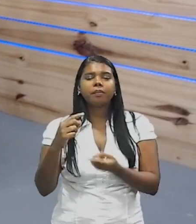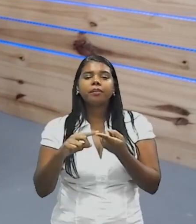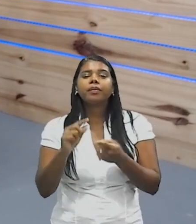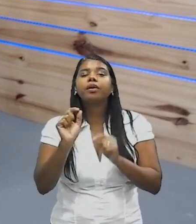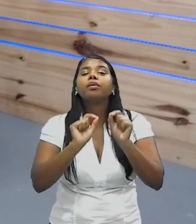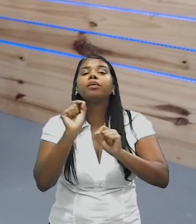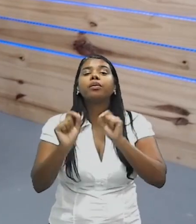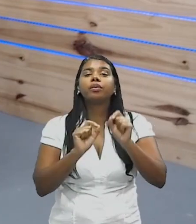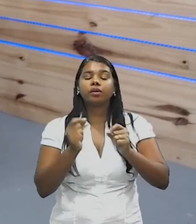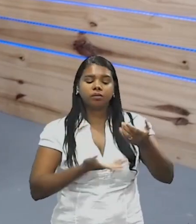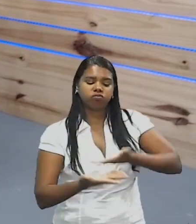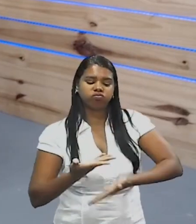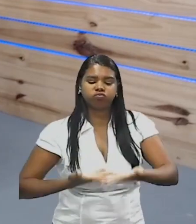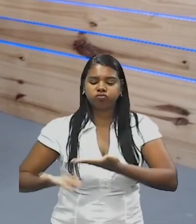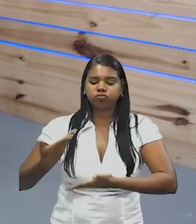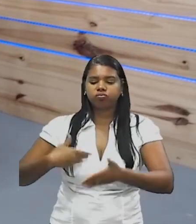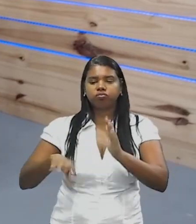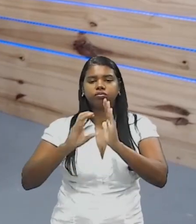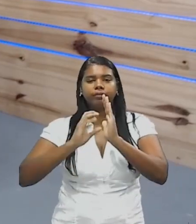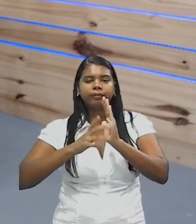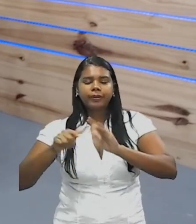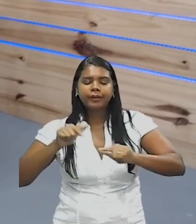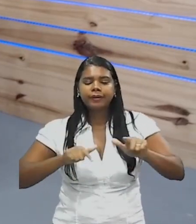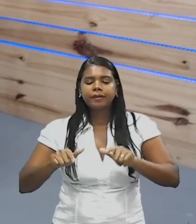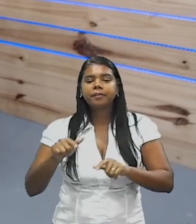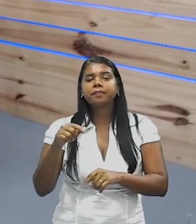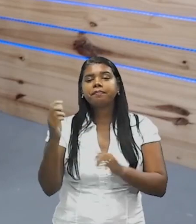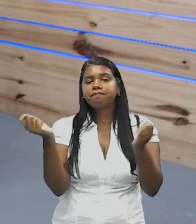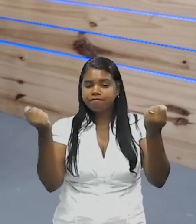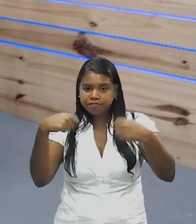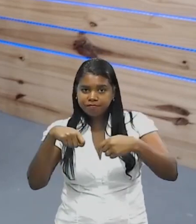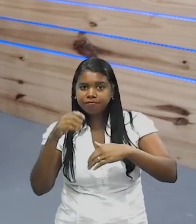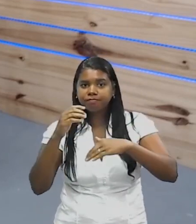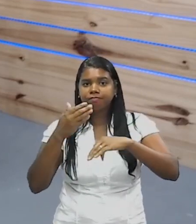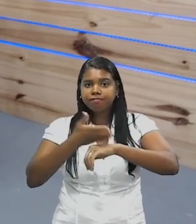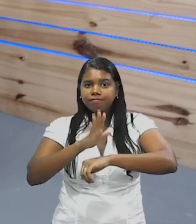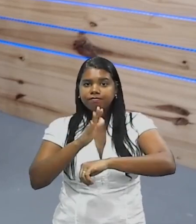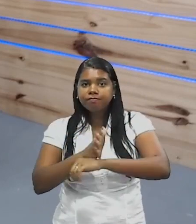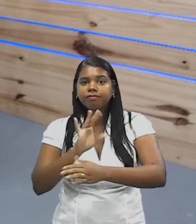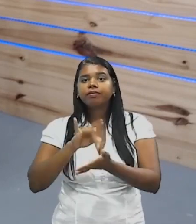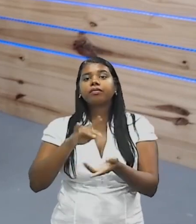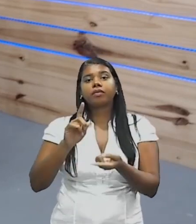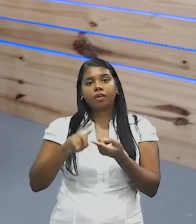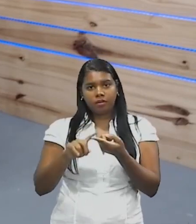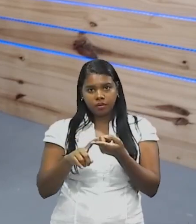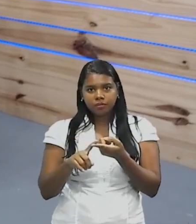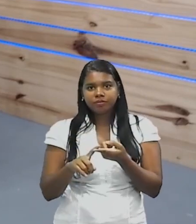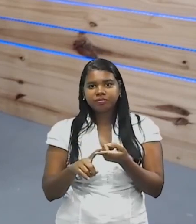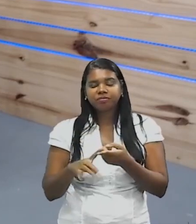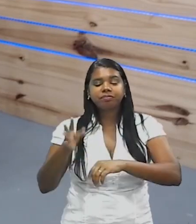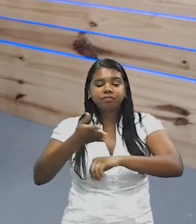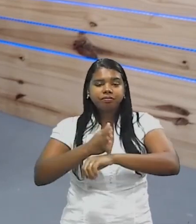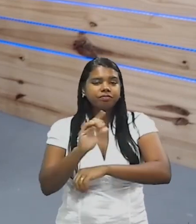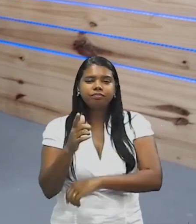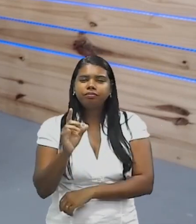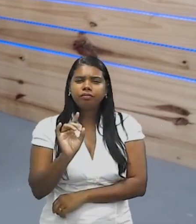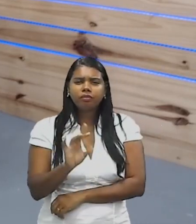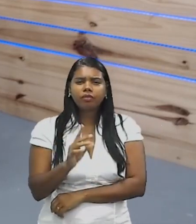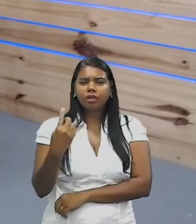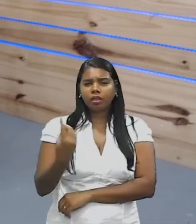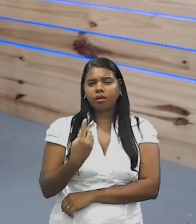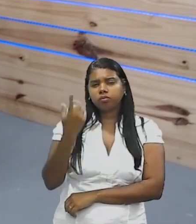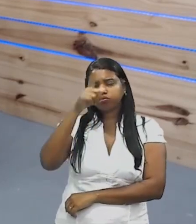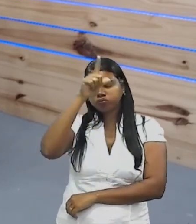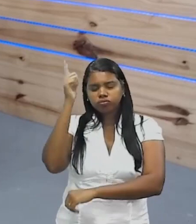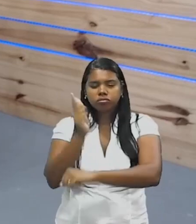Que seus colaboradores, os funcionários, eles sejam o quê? Capacitados. Então é muito importante o treinamento, não só de um auditor líder,